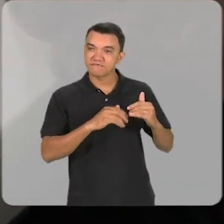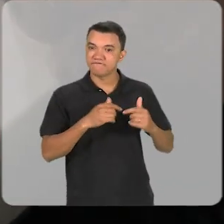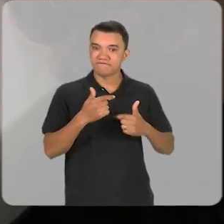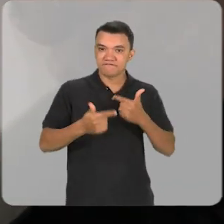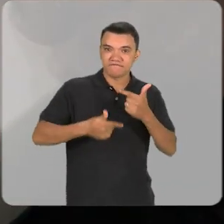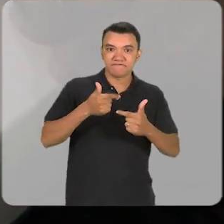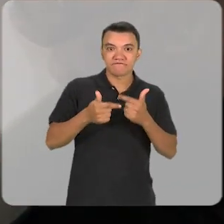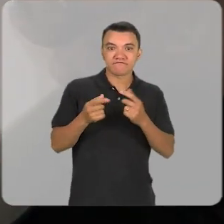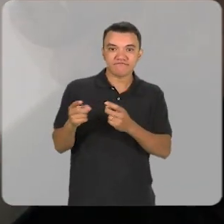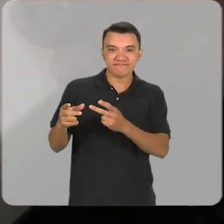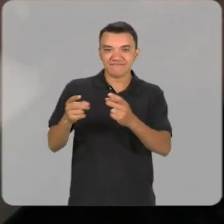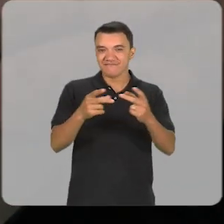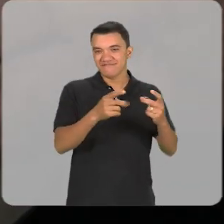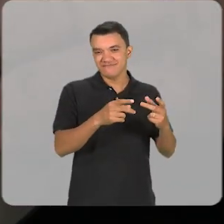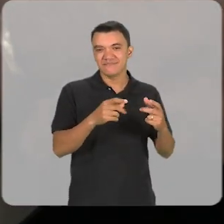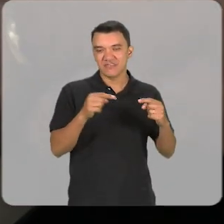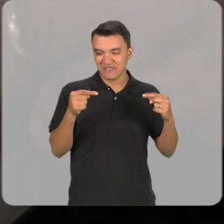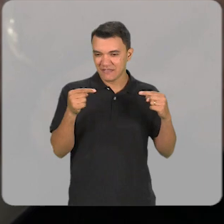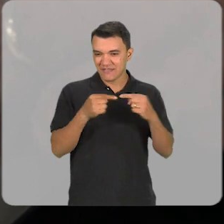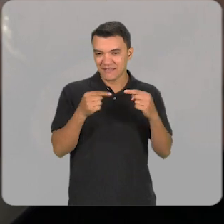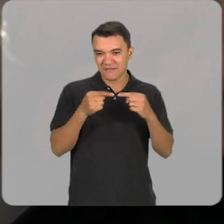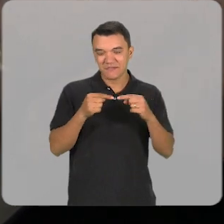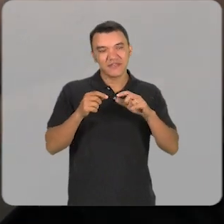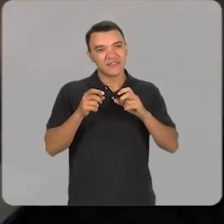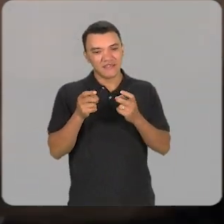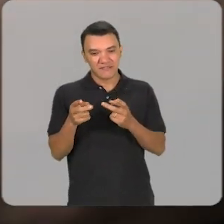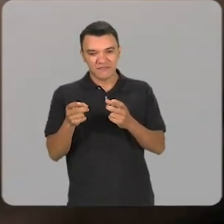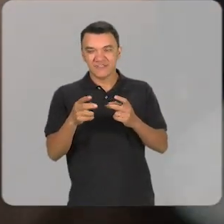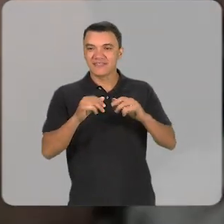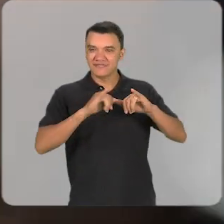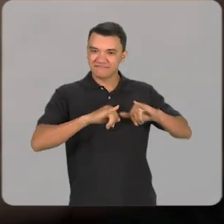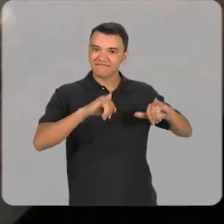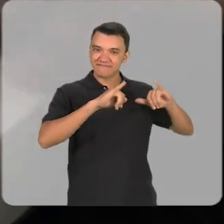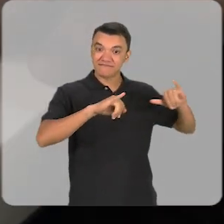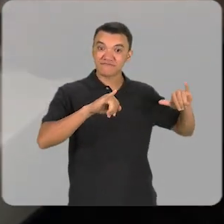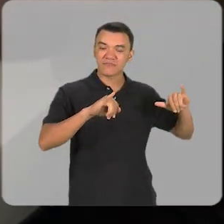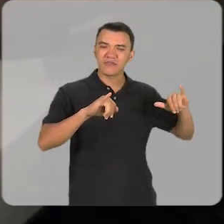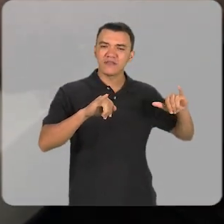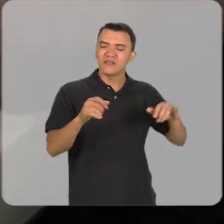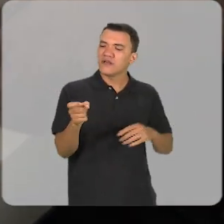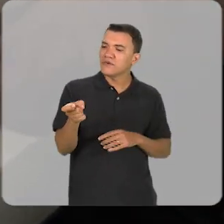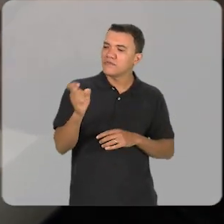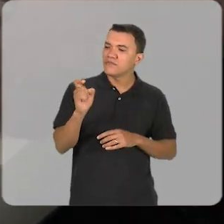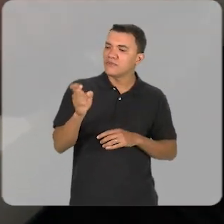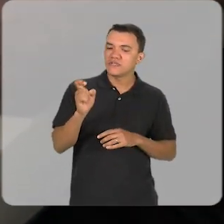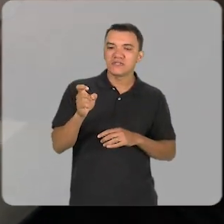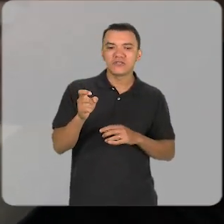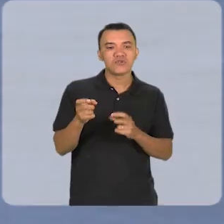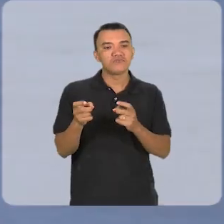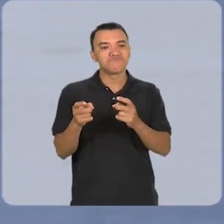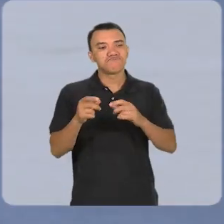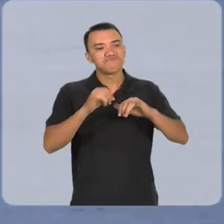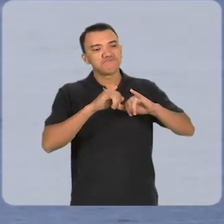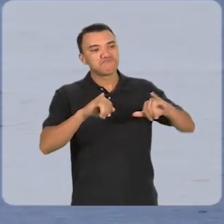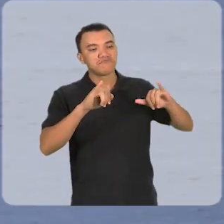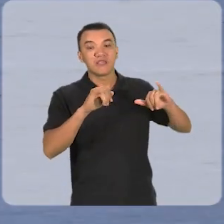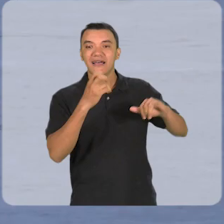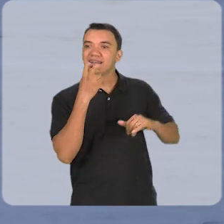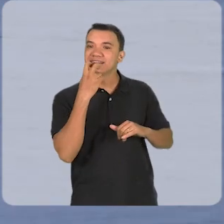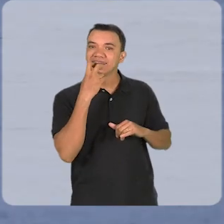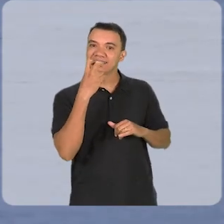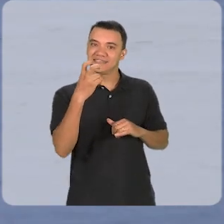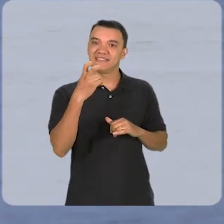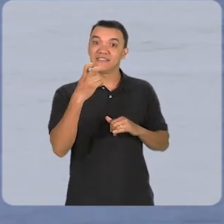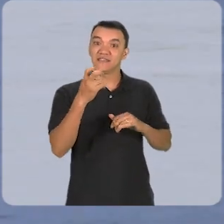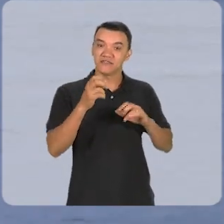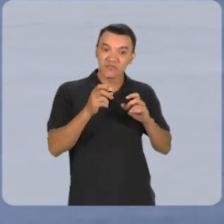vendedores, os famosos pregoeiros. Esses pescadores, eles anunciavam seus produtos com venda, com grito anunciando sua